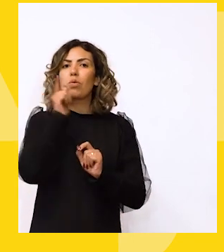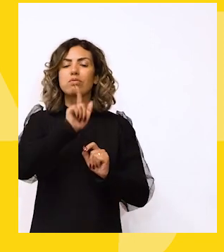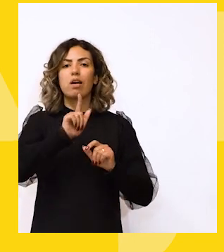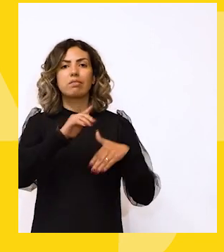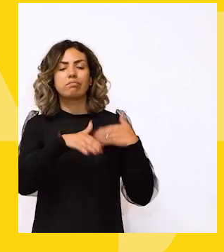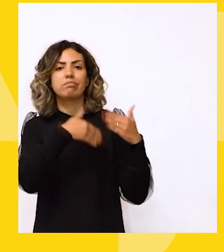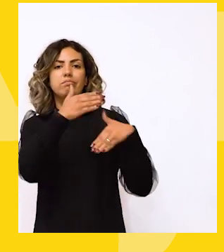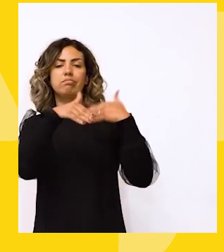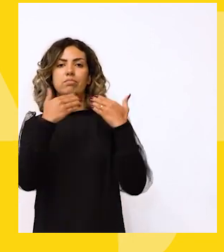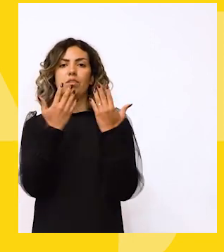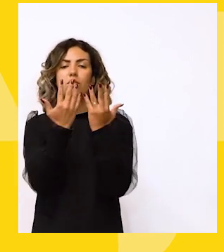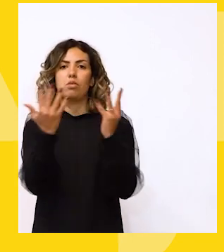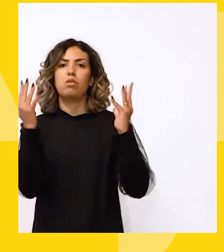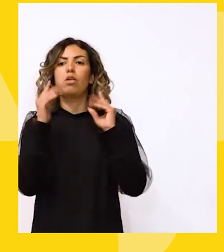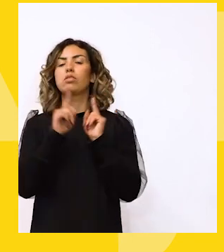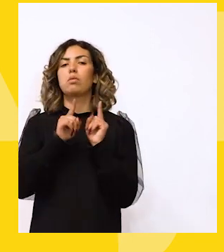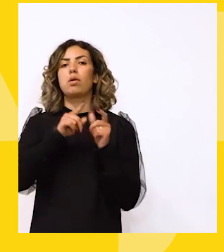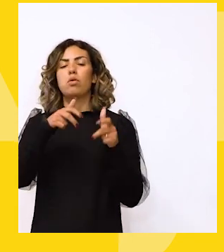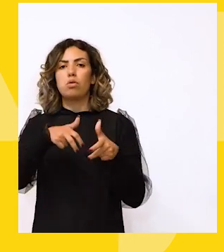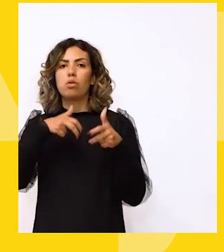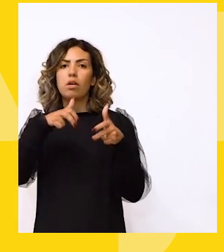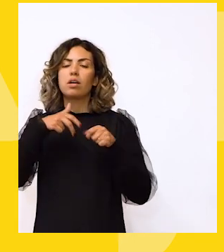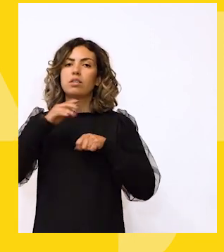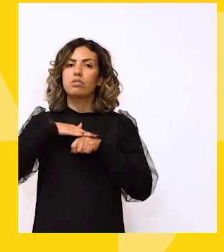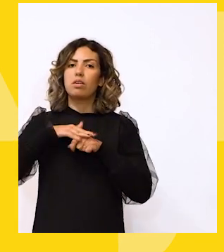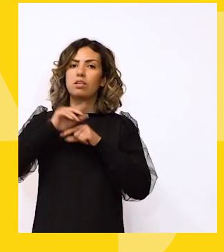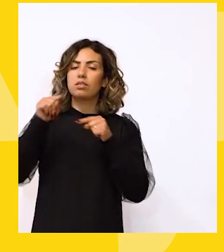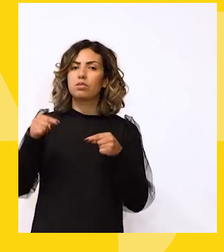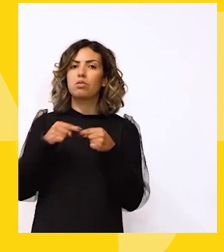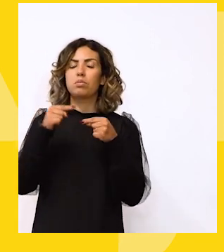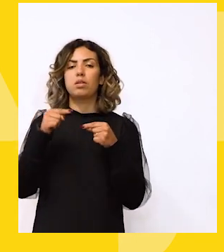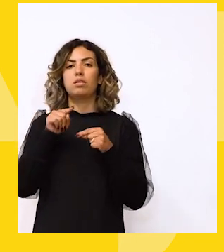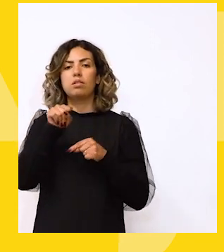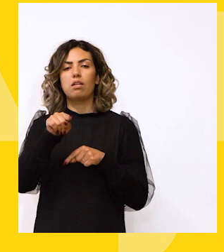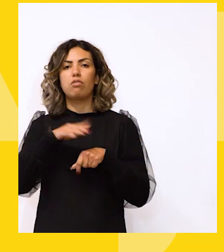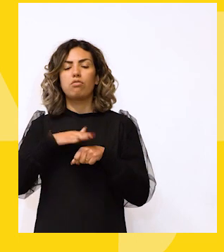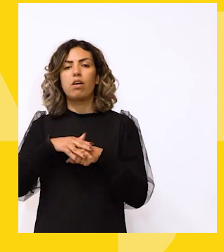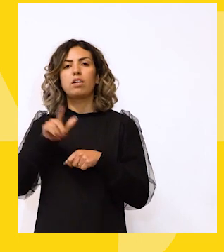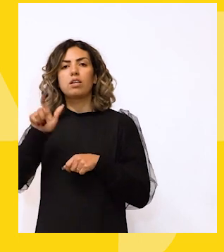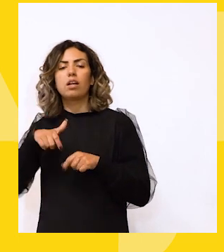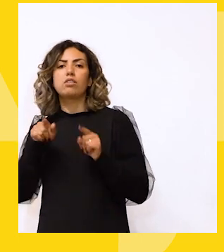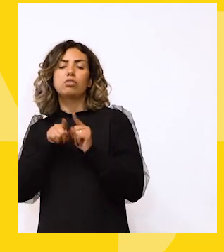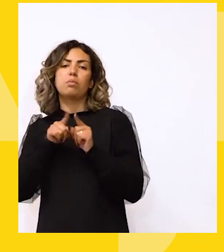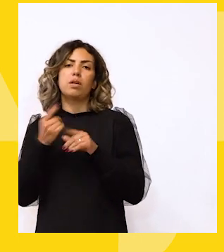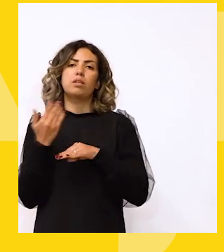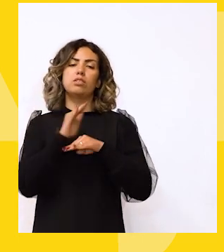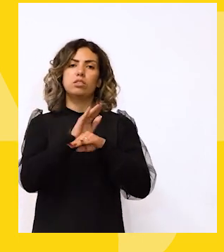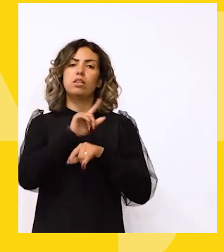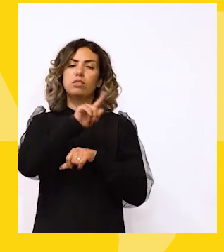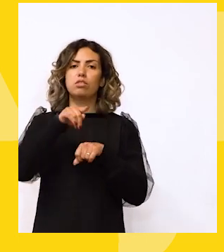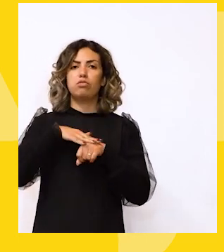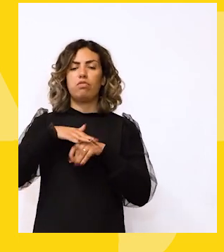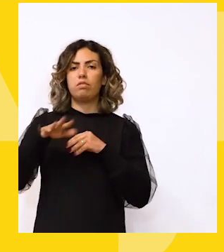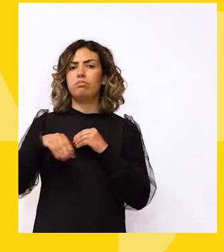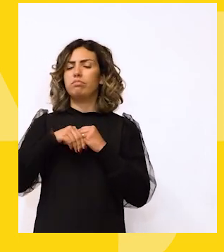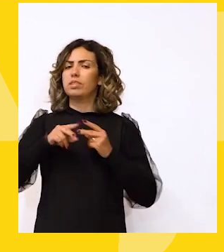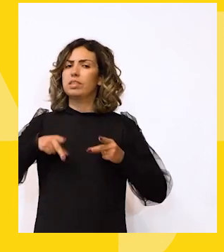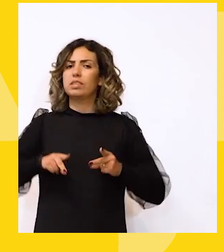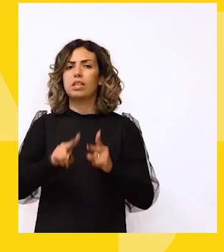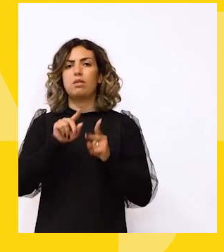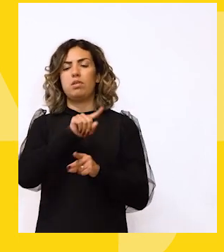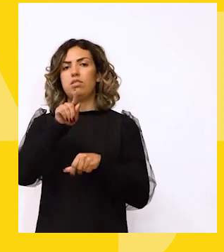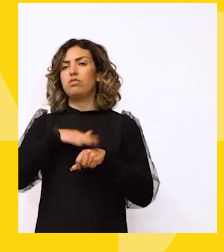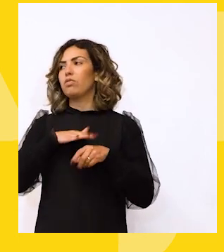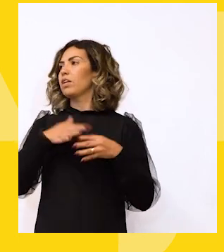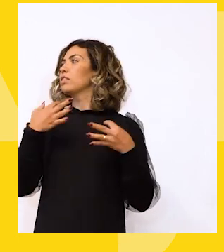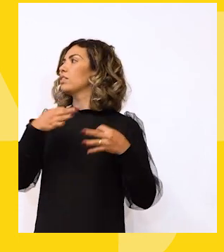para as propriedades rurais produtoras de fumo com acesso privilegiado da fomento crédito assistência técnica de compensação né entre outros e tá